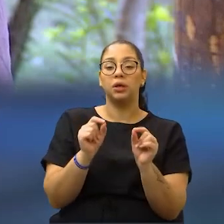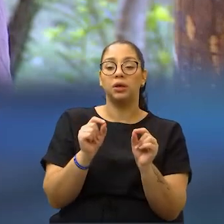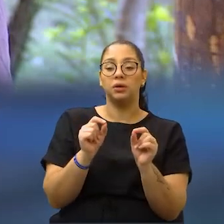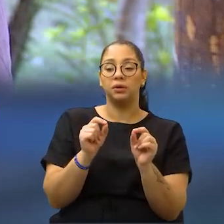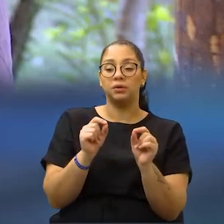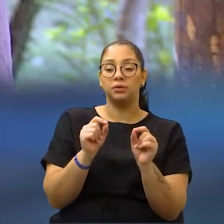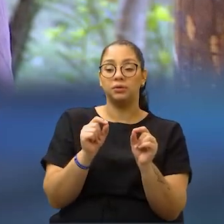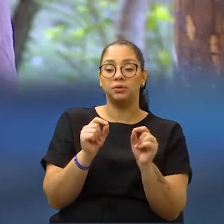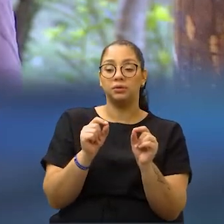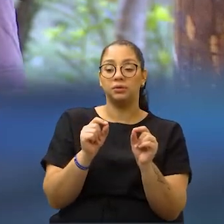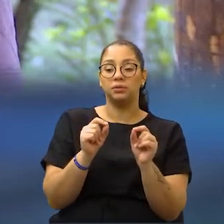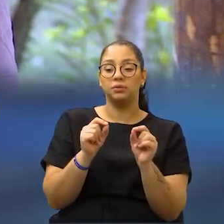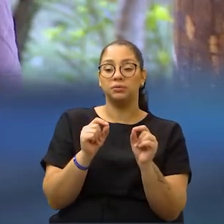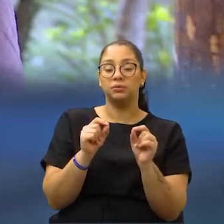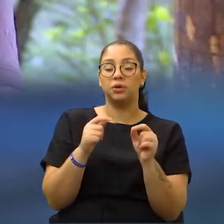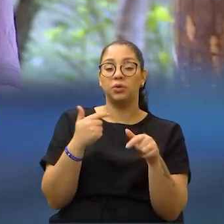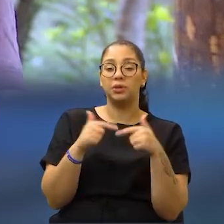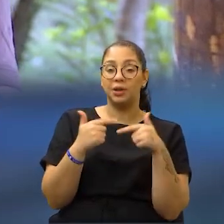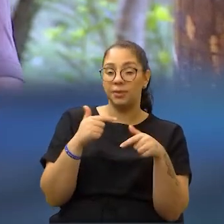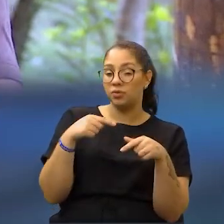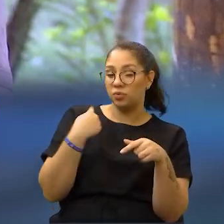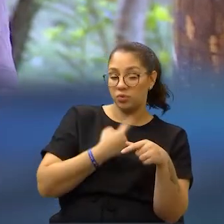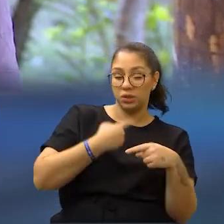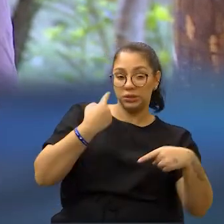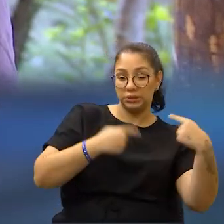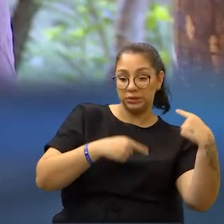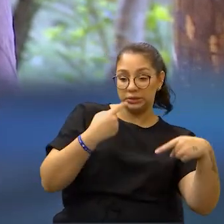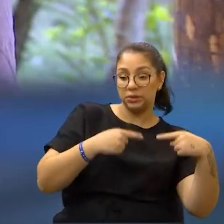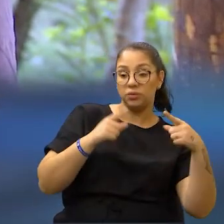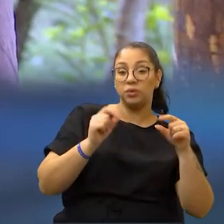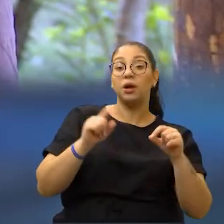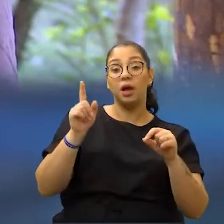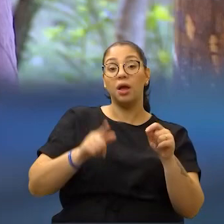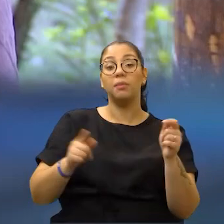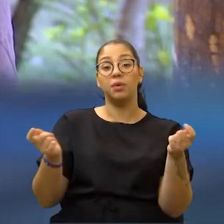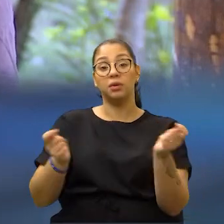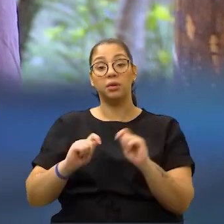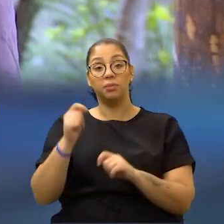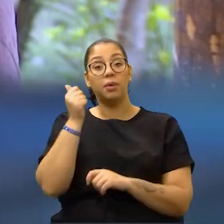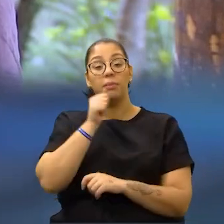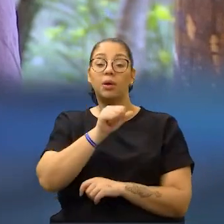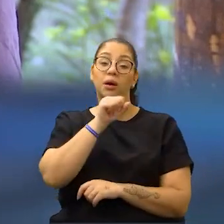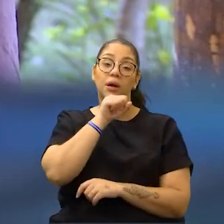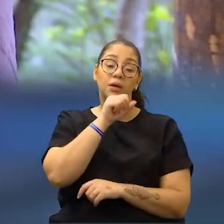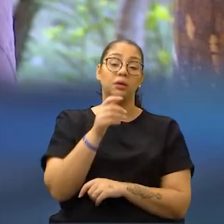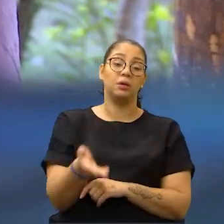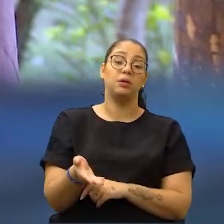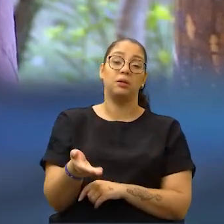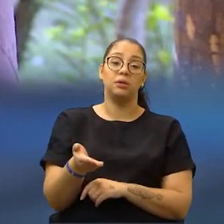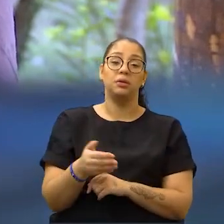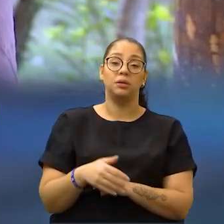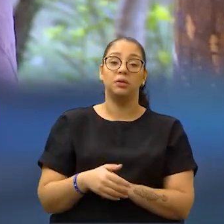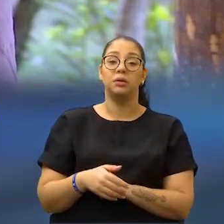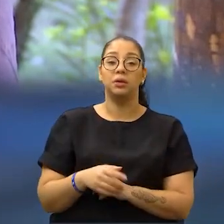a gente mais, né, discute, enfim, é essa possibilidade